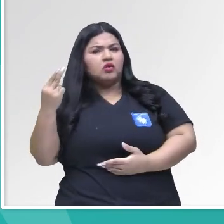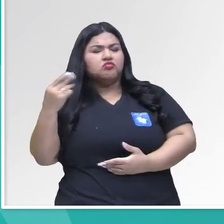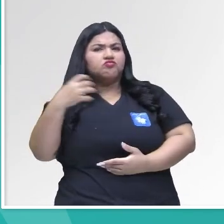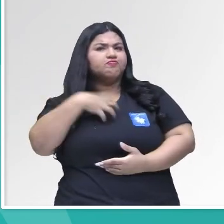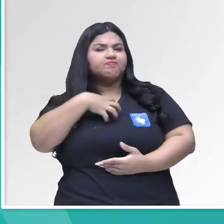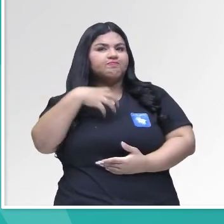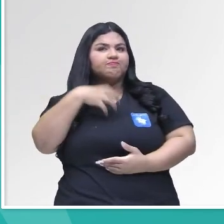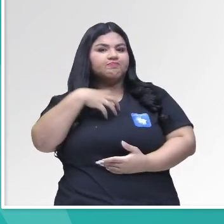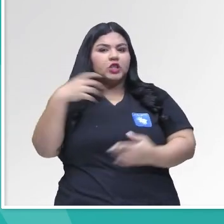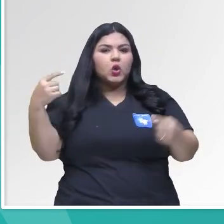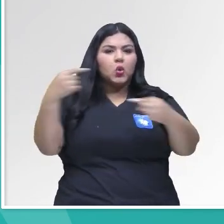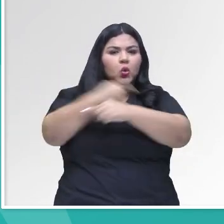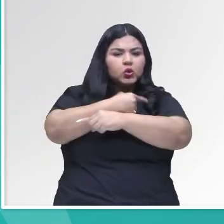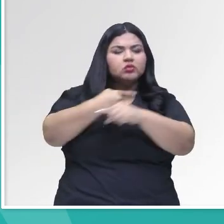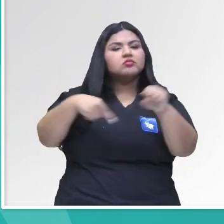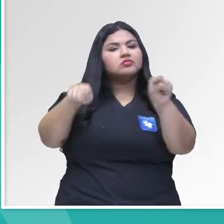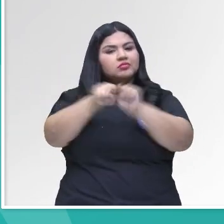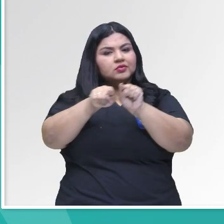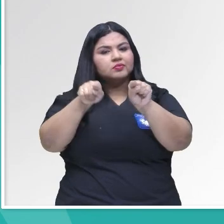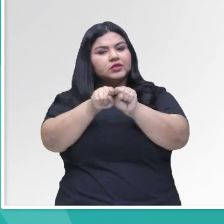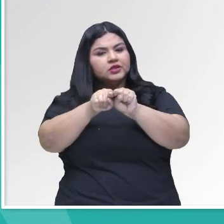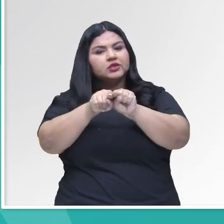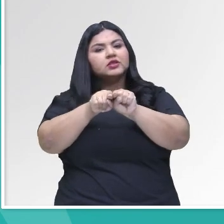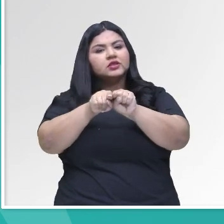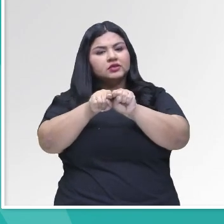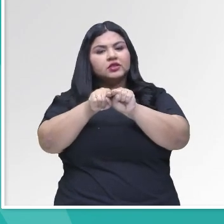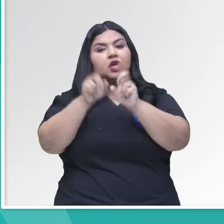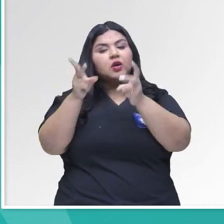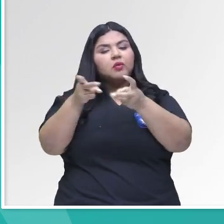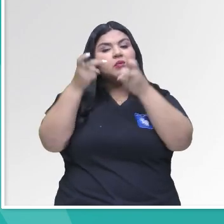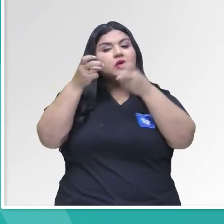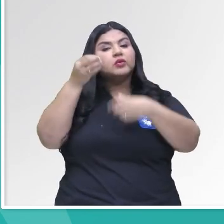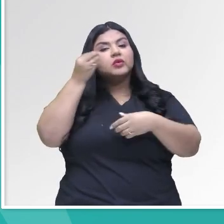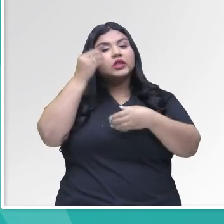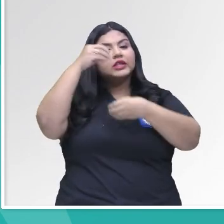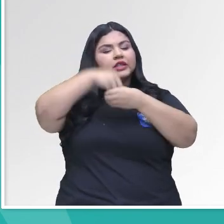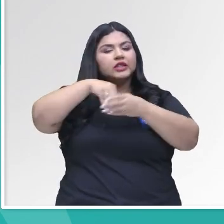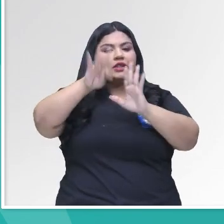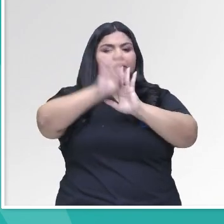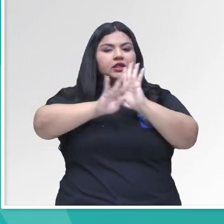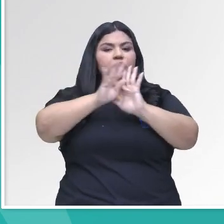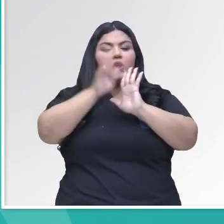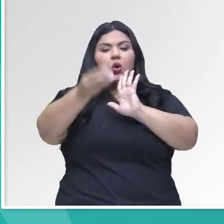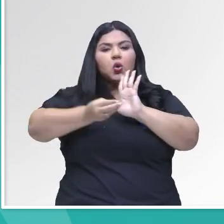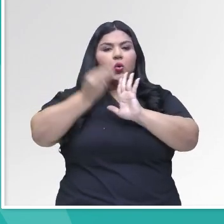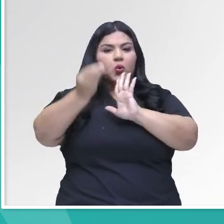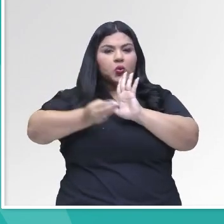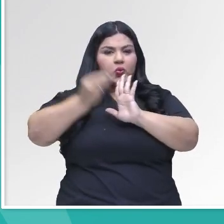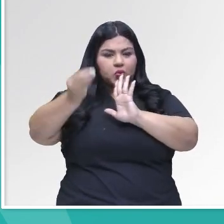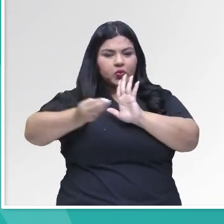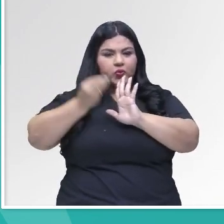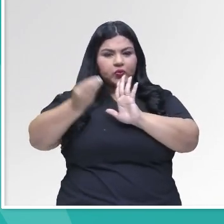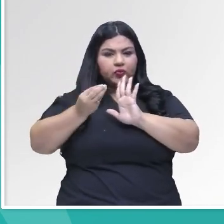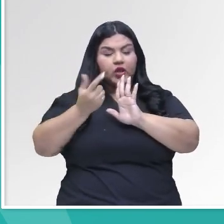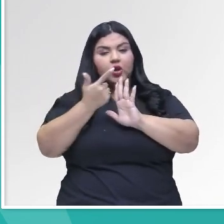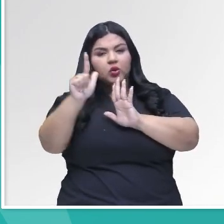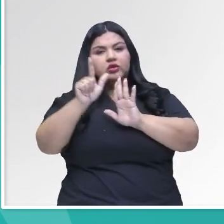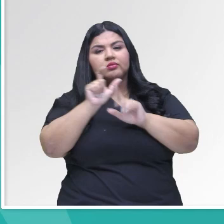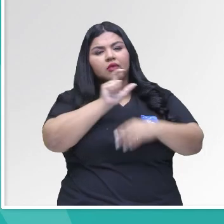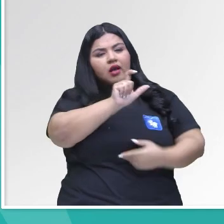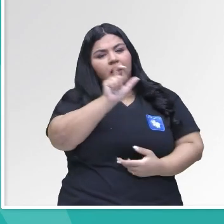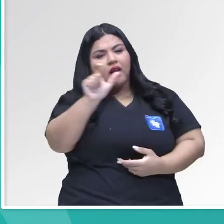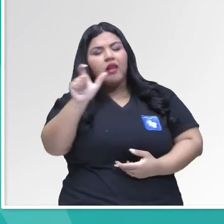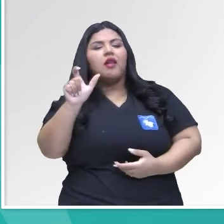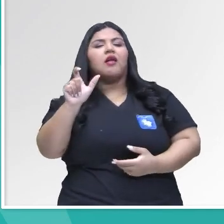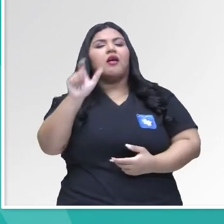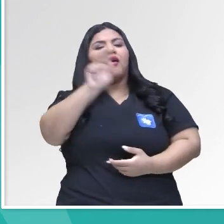ali contrário também, tá bom? É mais interessante que você observe dentro do texto como elas funcionam. Em outras palavras, nós